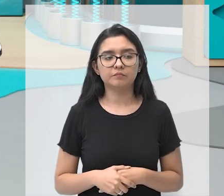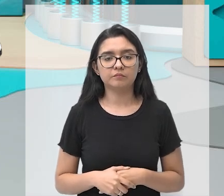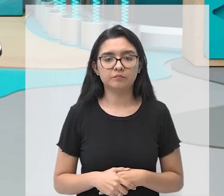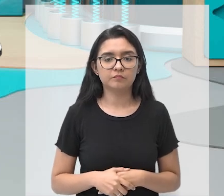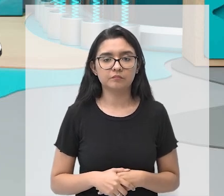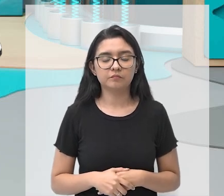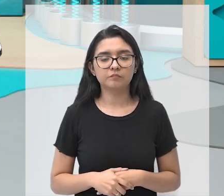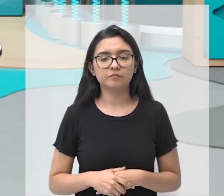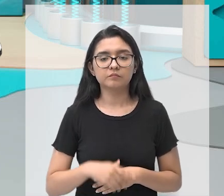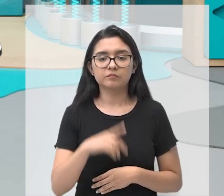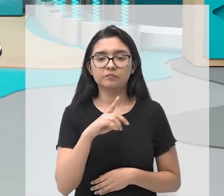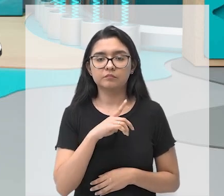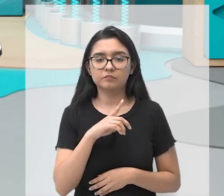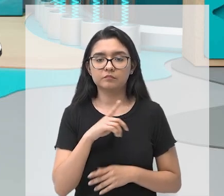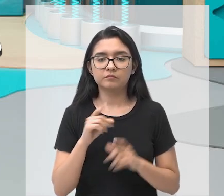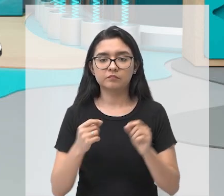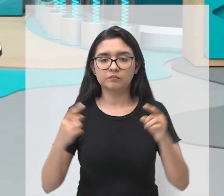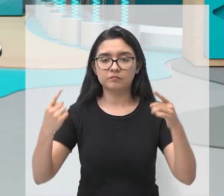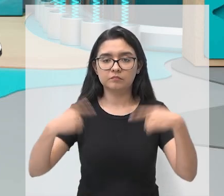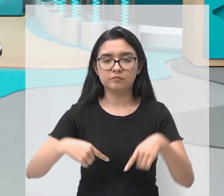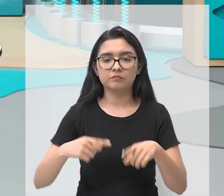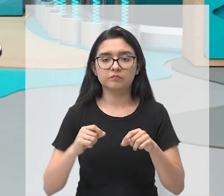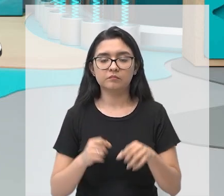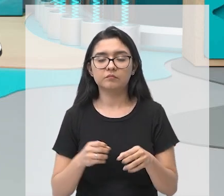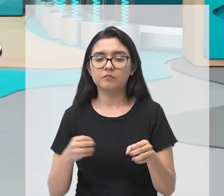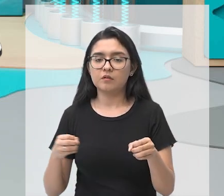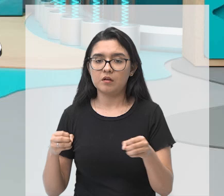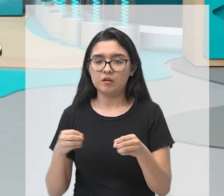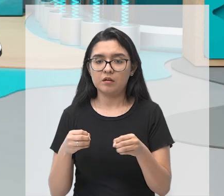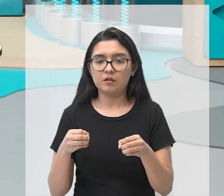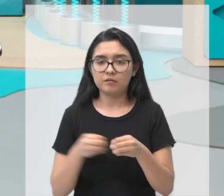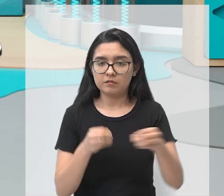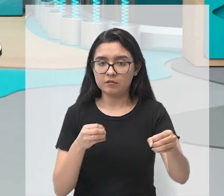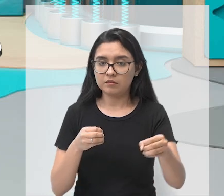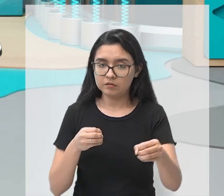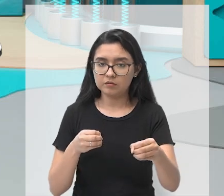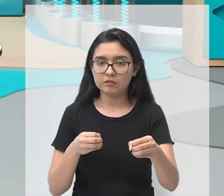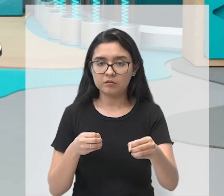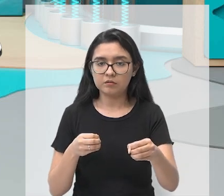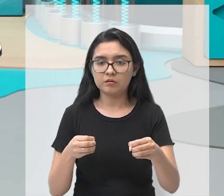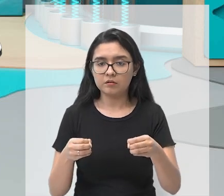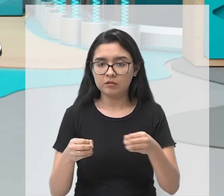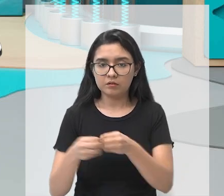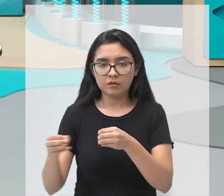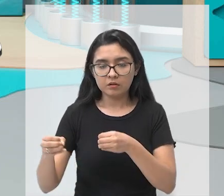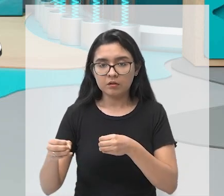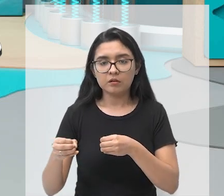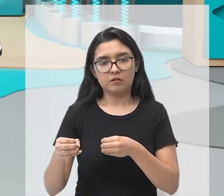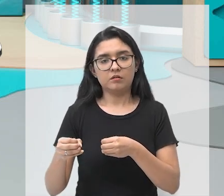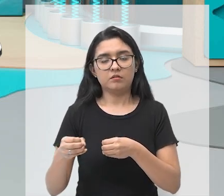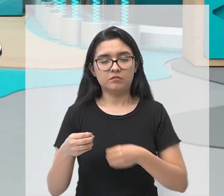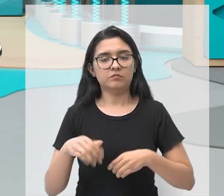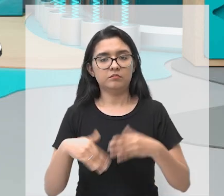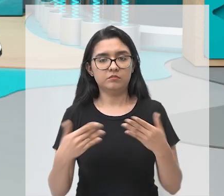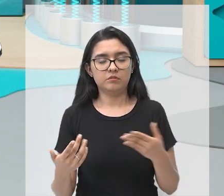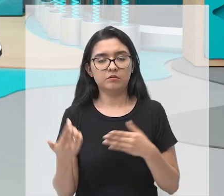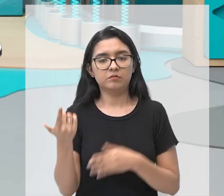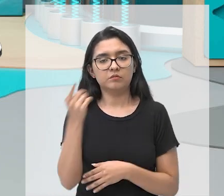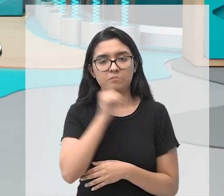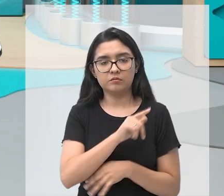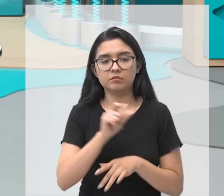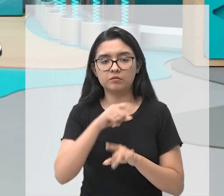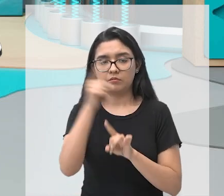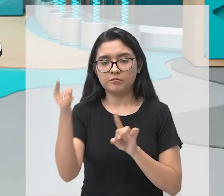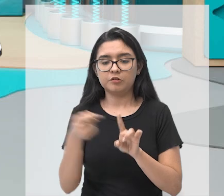o distanciamento dessas bochas adversárias quando eles chocam, quando eles jogam umas nas outras. Ou seja, a gente ganha aí mais